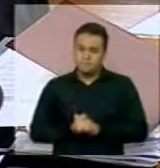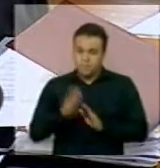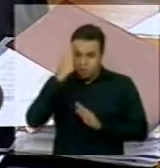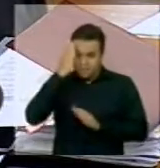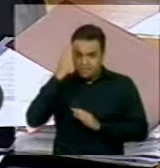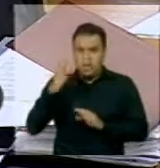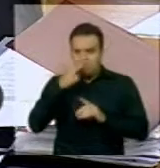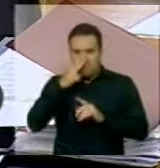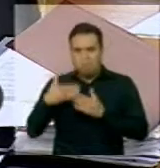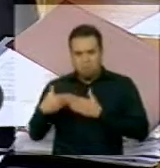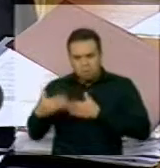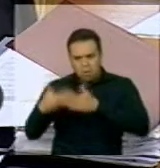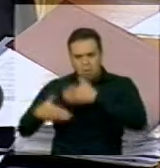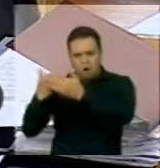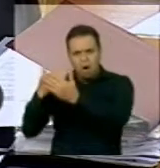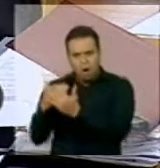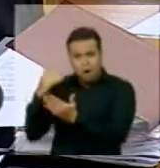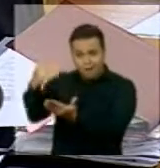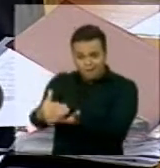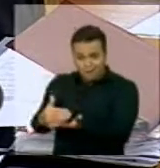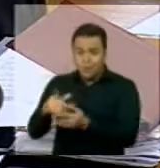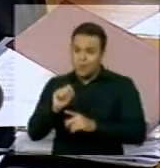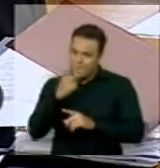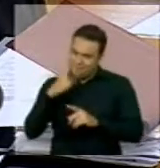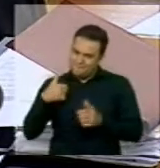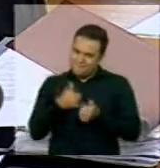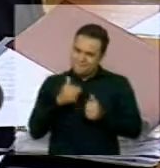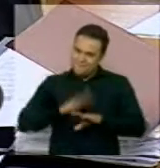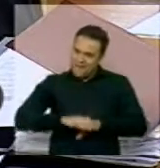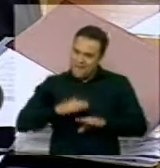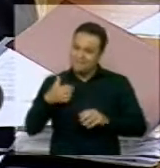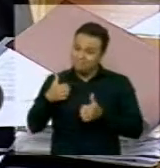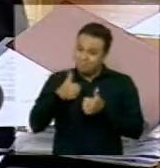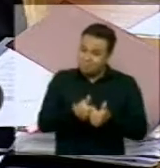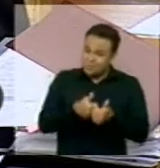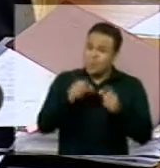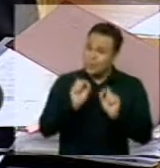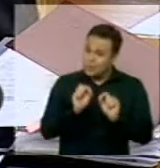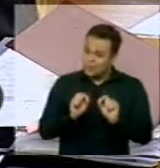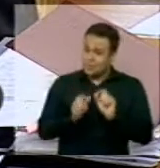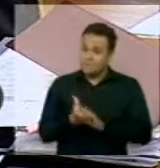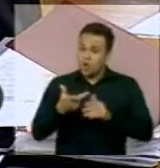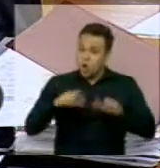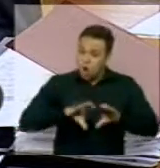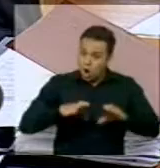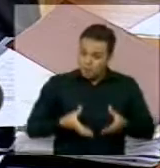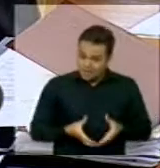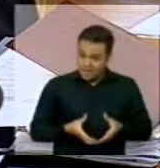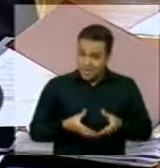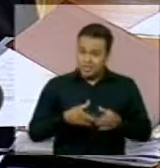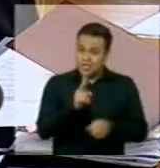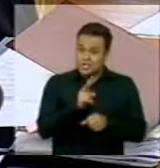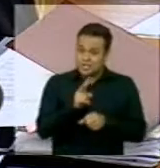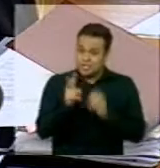foi um grande avanço durante esses anos, a proximidade entre as comunidades indígenas, as